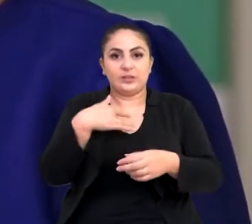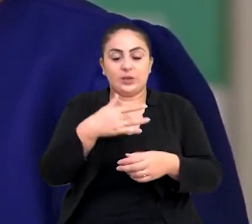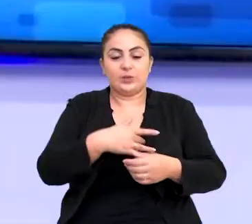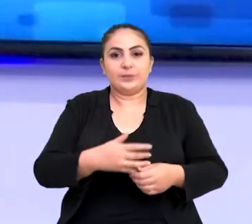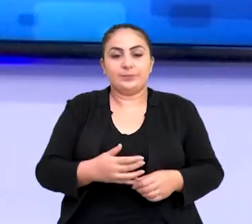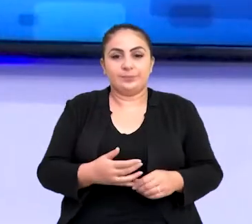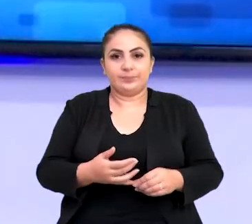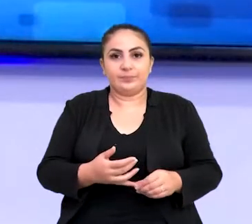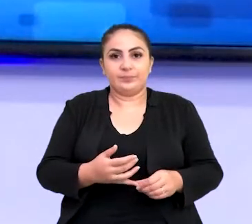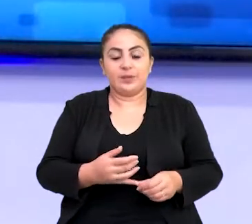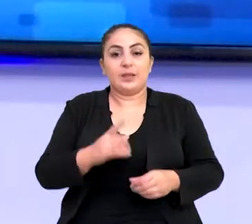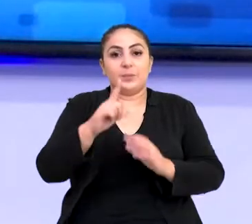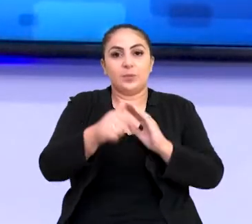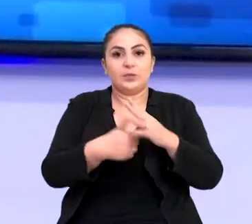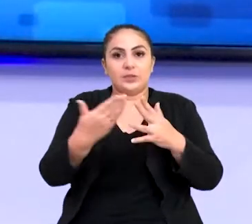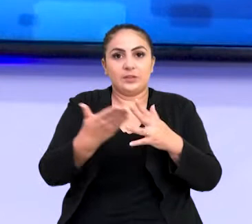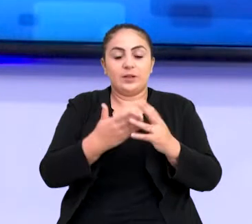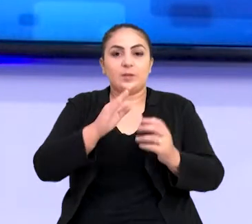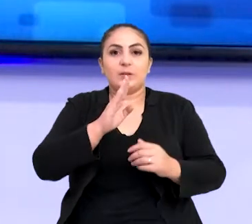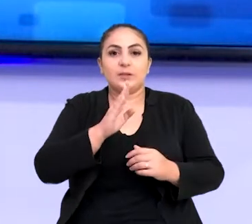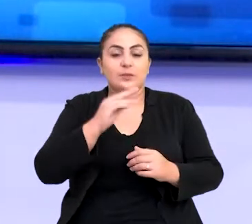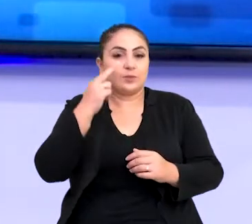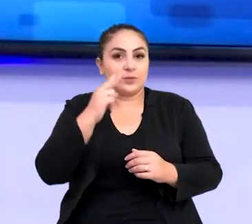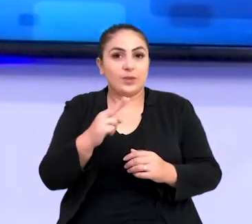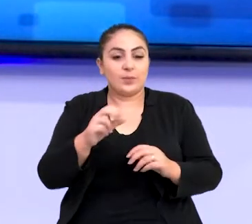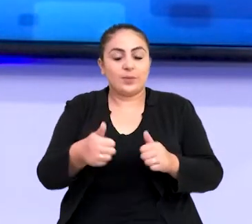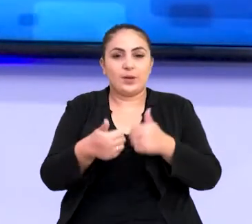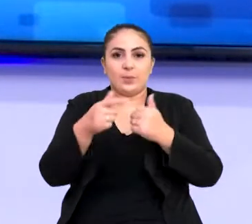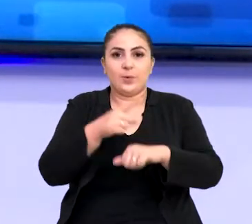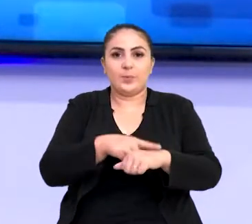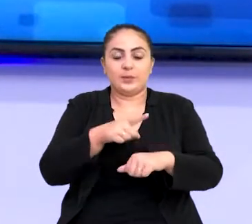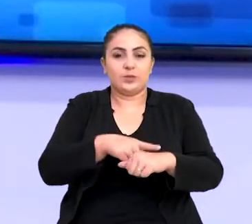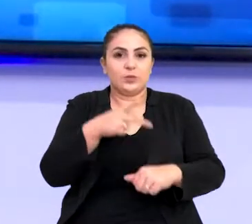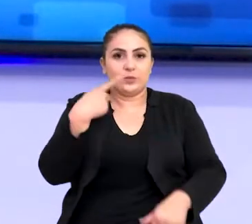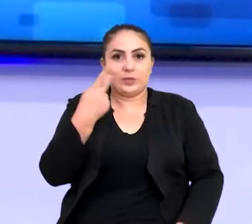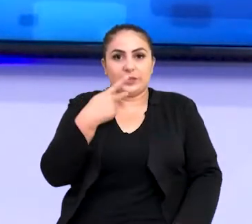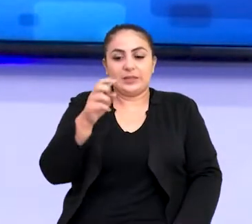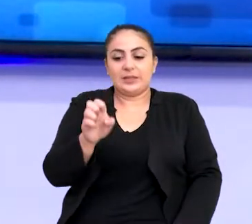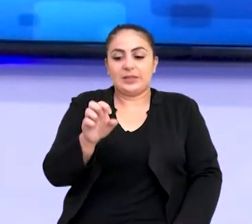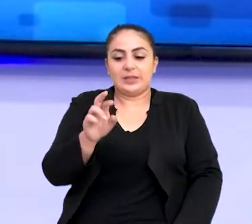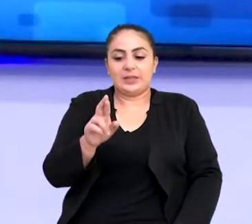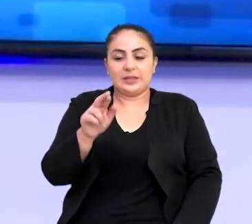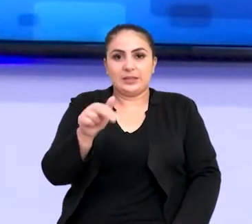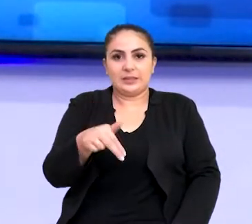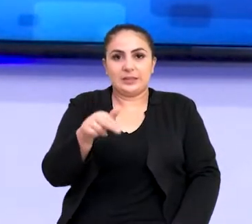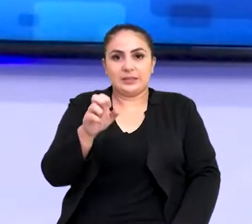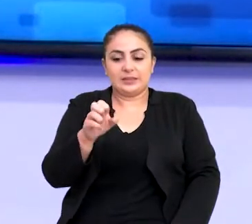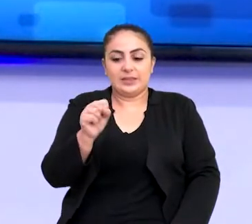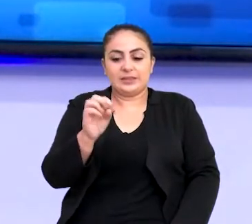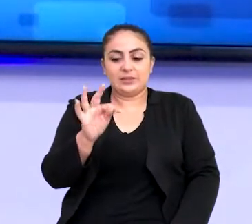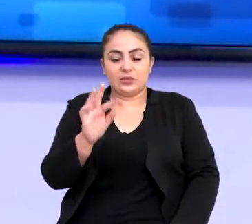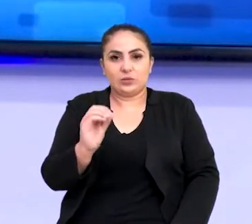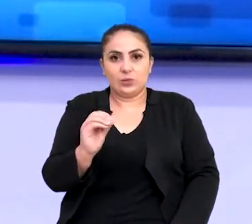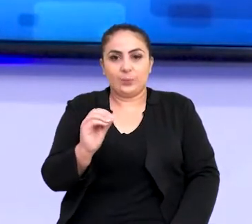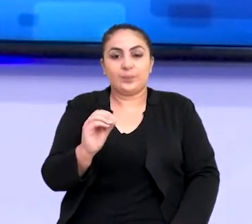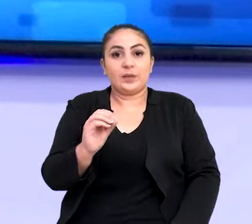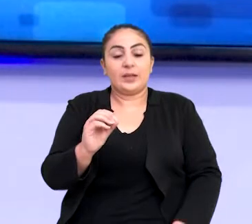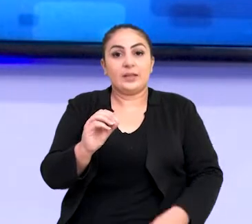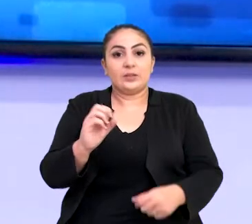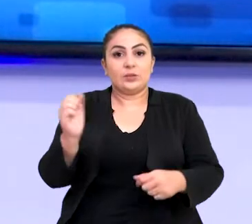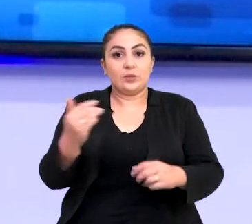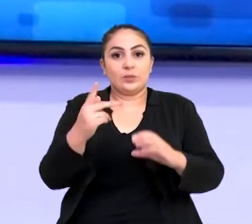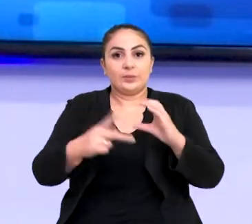de saúde. E no segundo bloco, você vai rever os melhores momentos do vereador Ernesto dos Santos, na série O